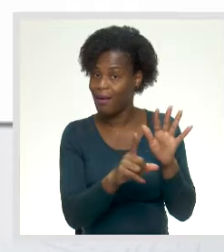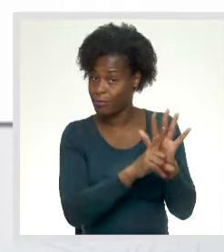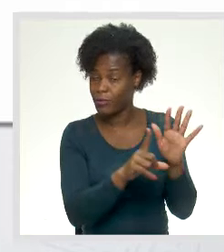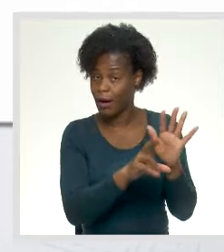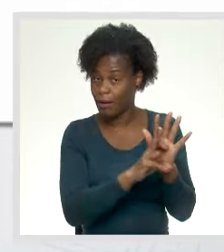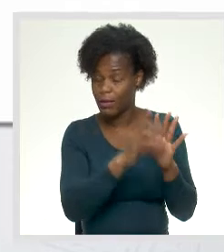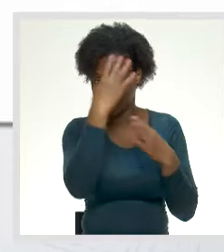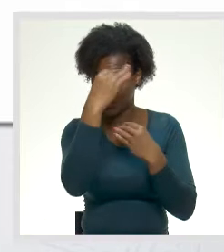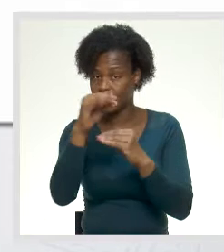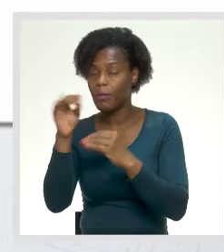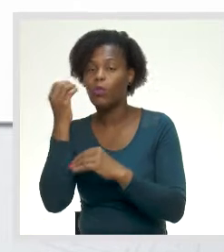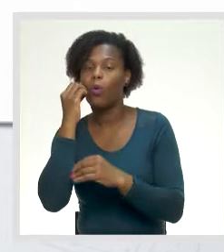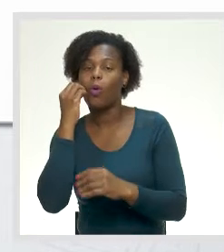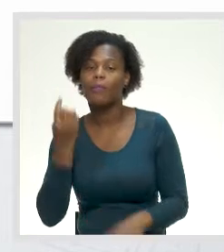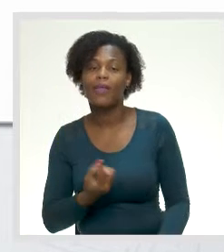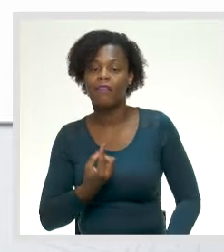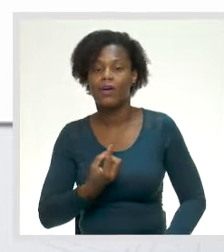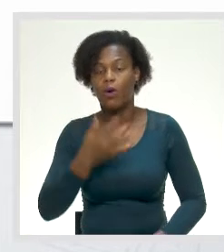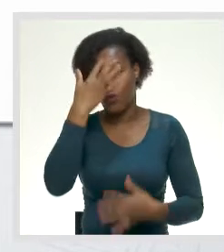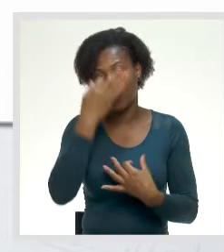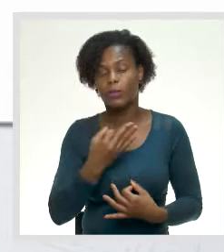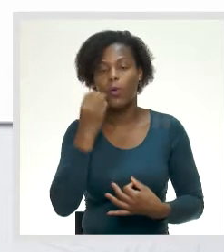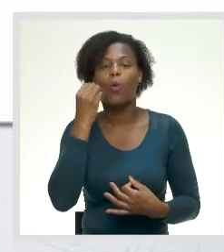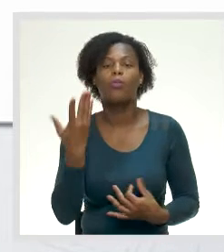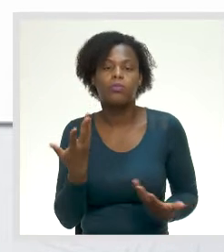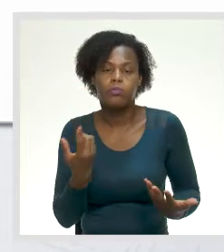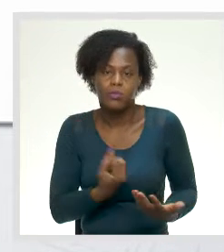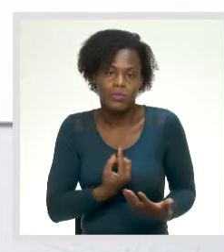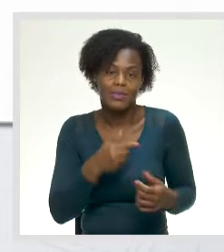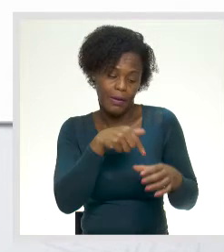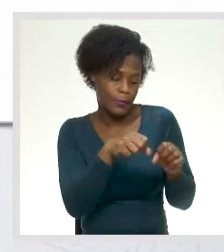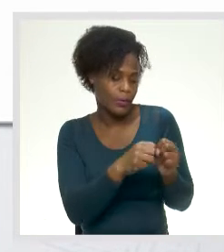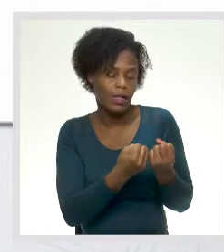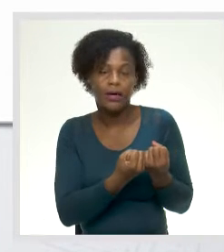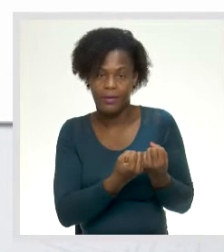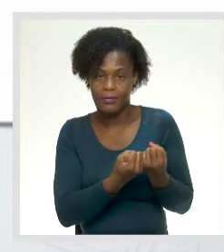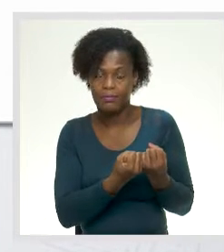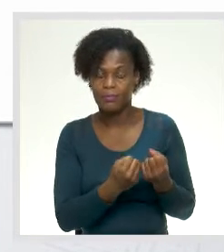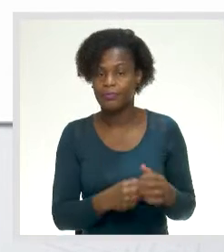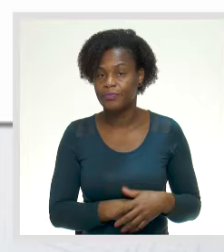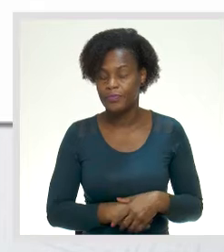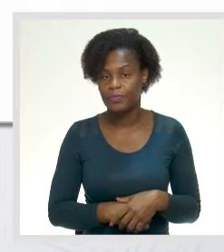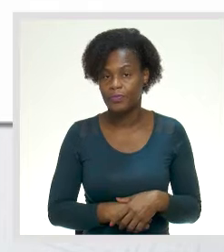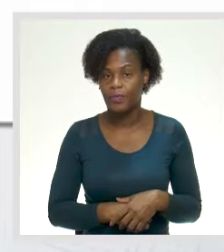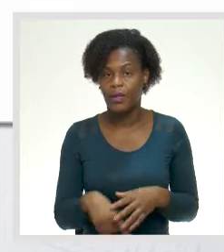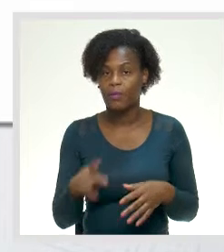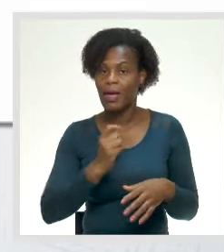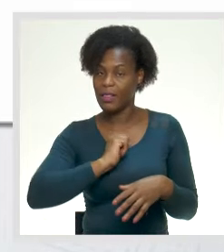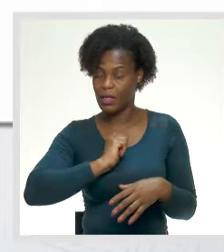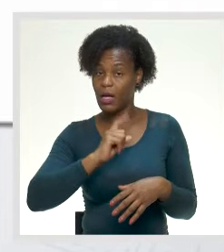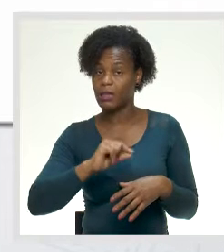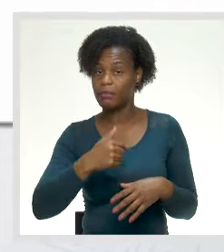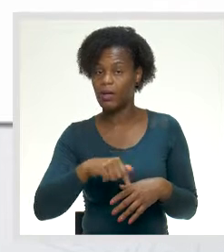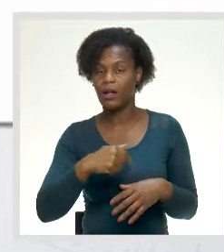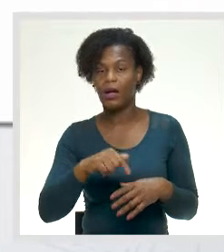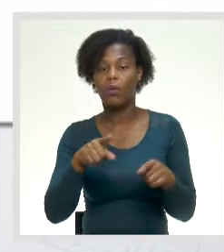ensinamentos sobre como devem ser os nossos comportamentos em sociedade. A ética tem